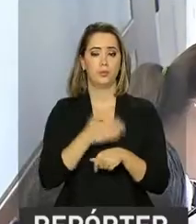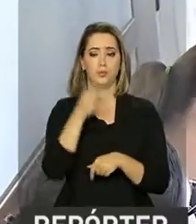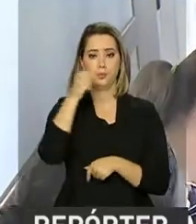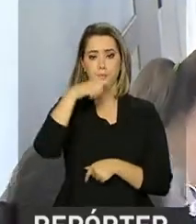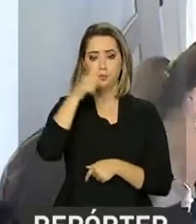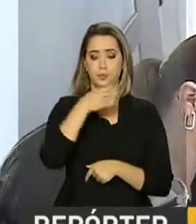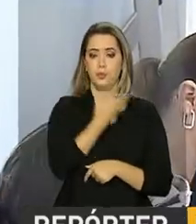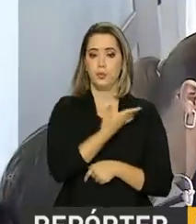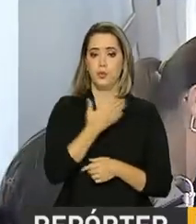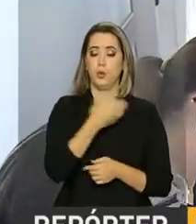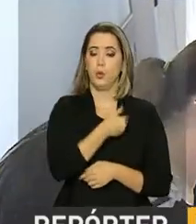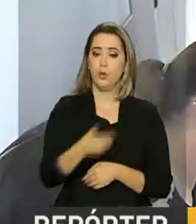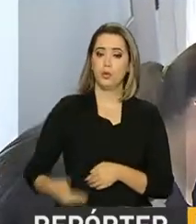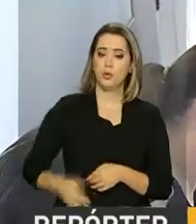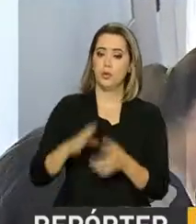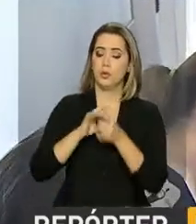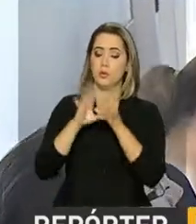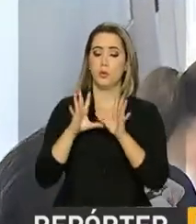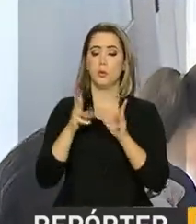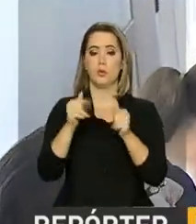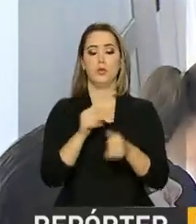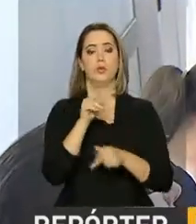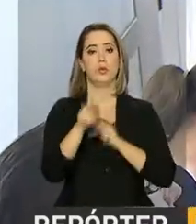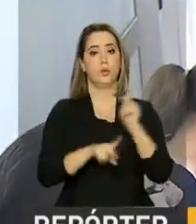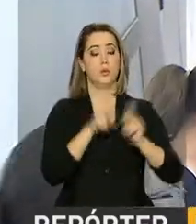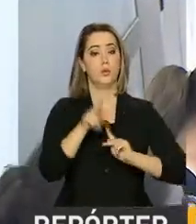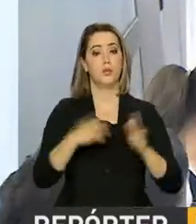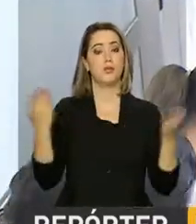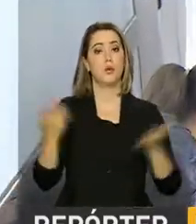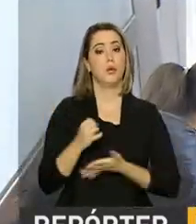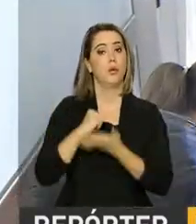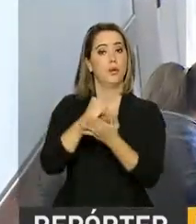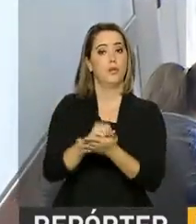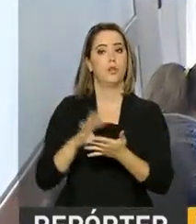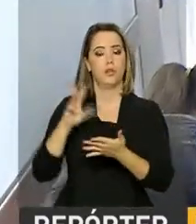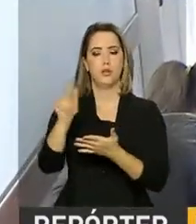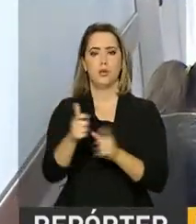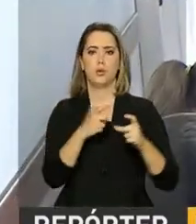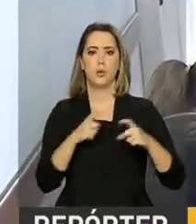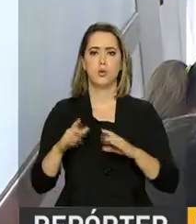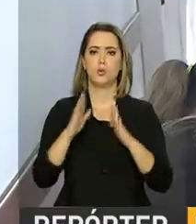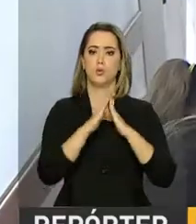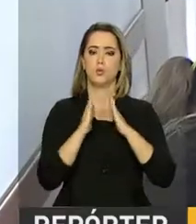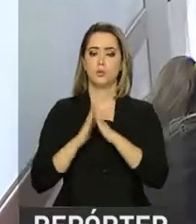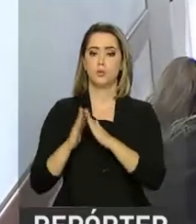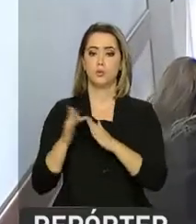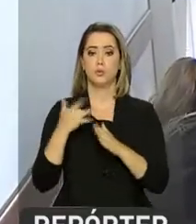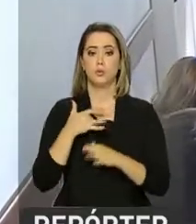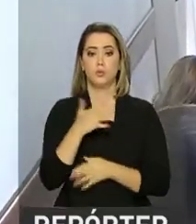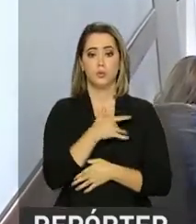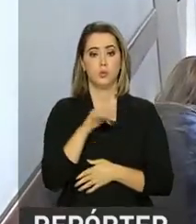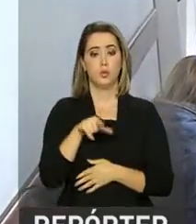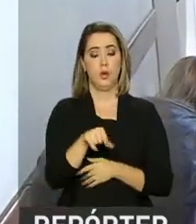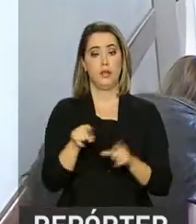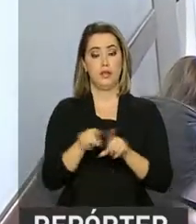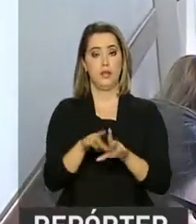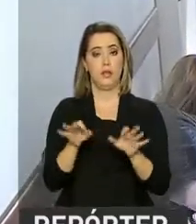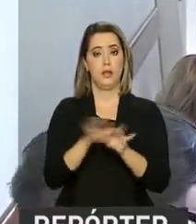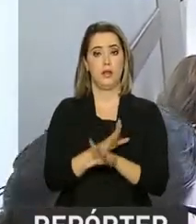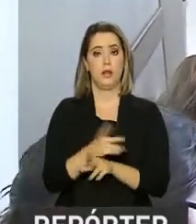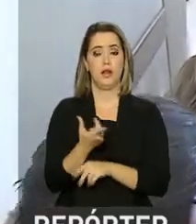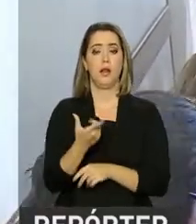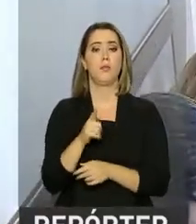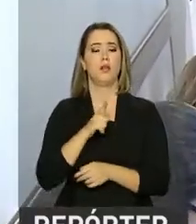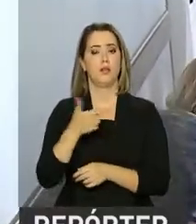toda a população à vacina da gripe agora ela vai estar disponível em todos os postos de saúde até terminar o estoque que ainda